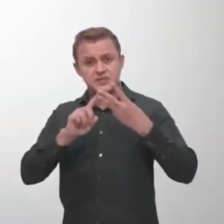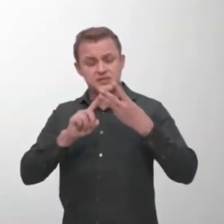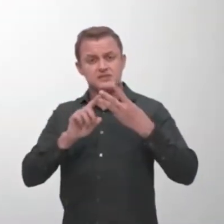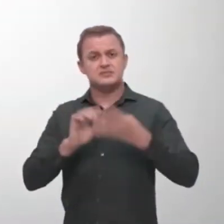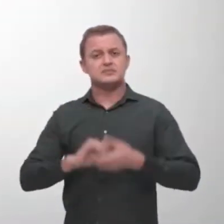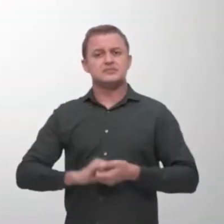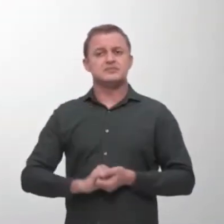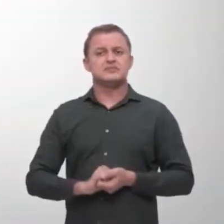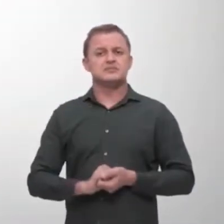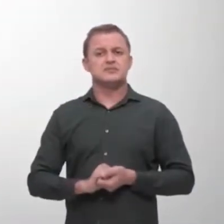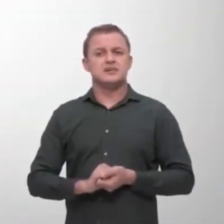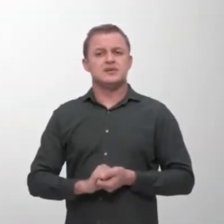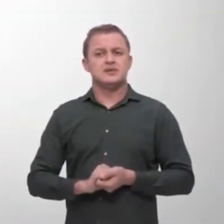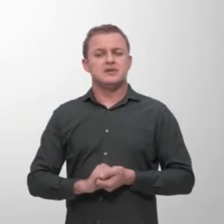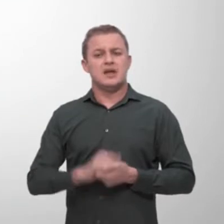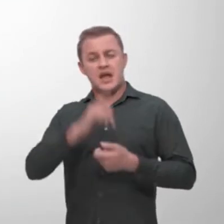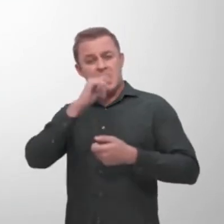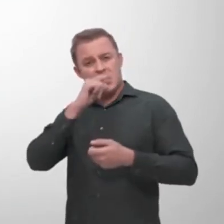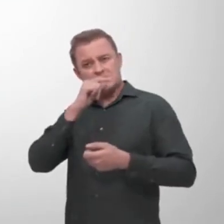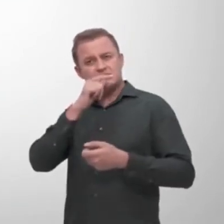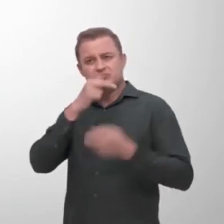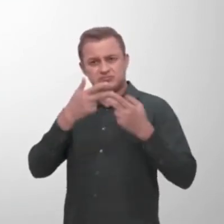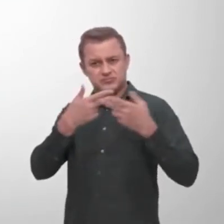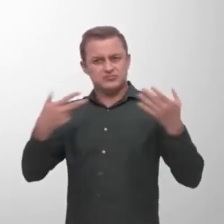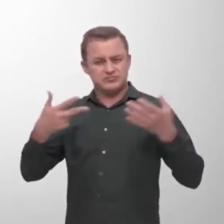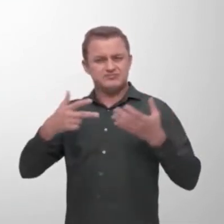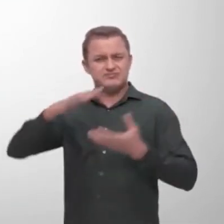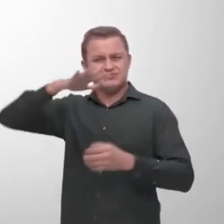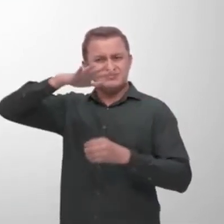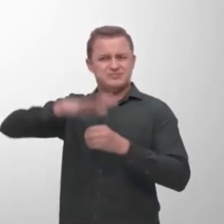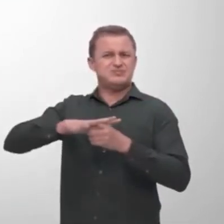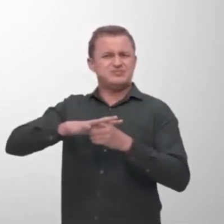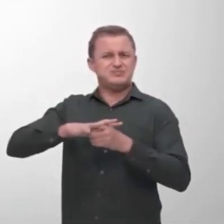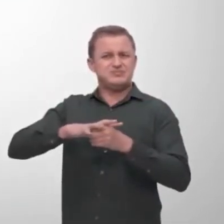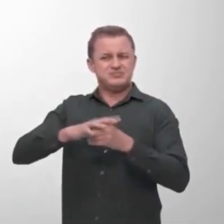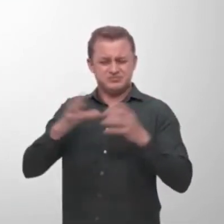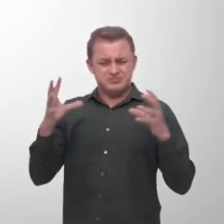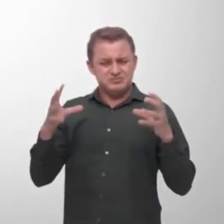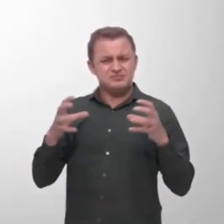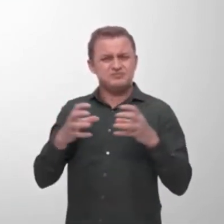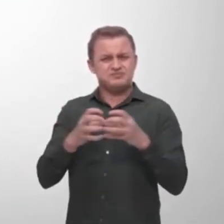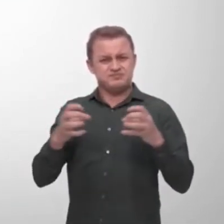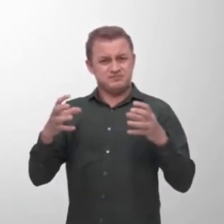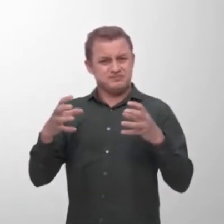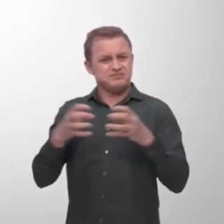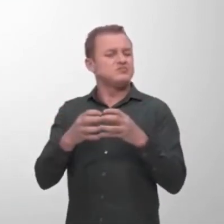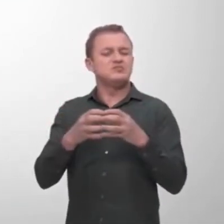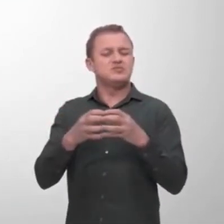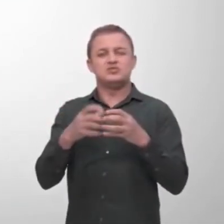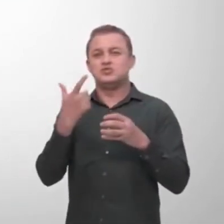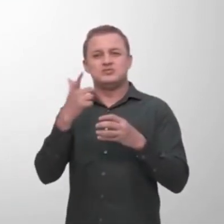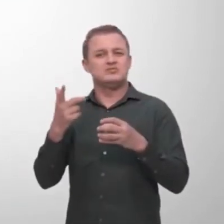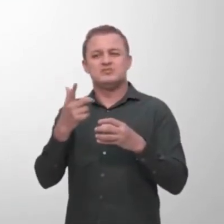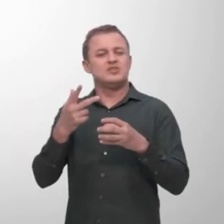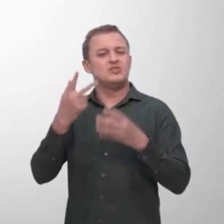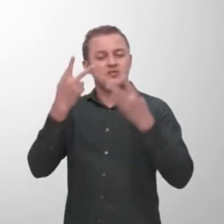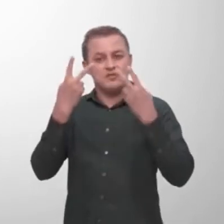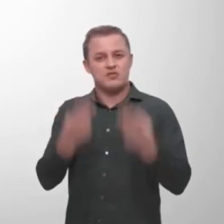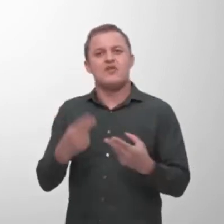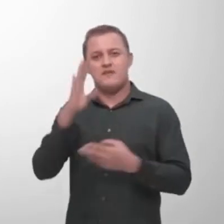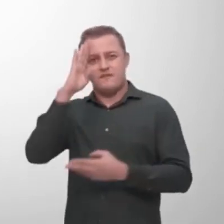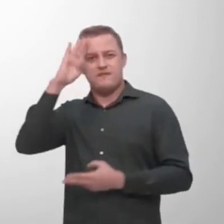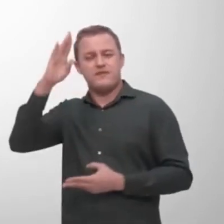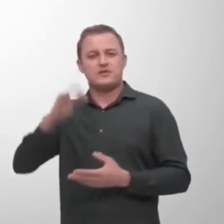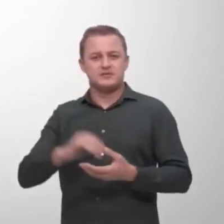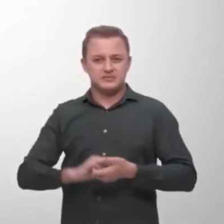Terceiro princípio: os líquidos transmitem pressões aplicadas em todas as direções e agem com a mesma